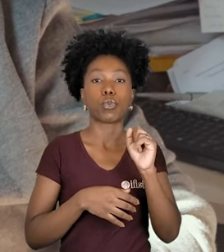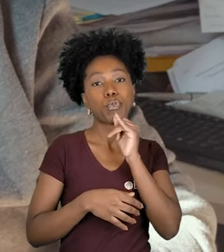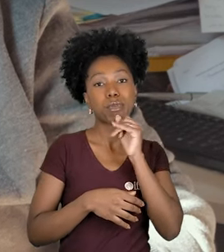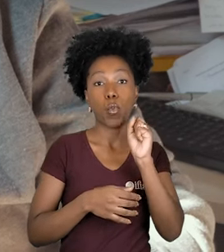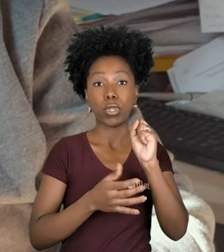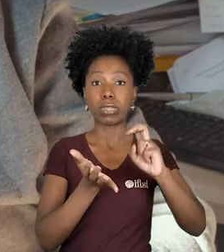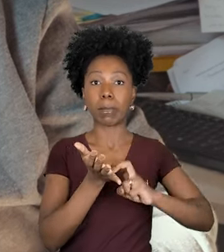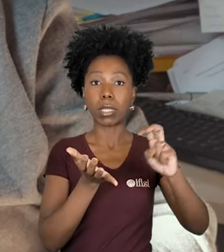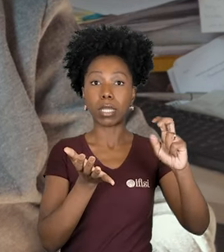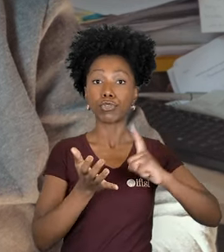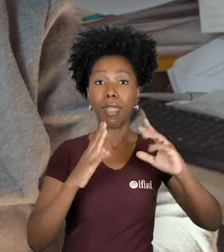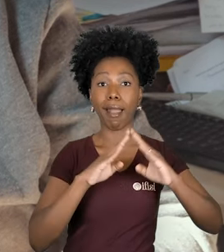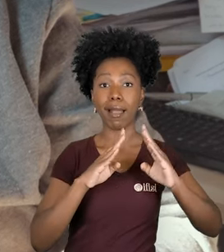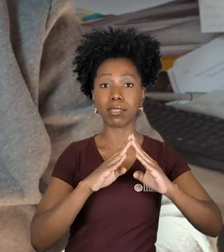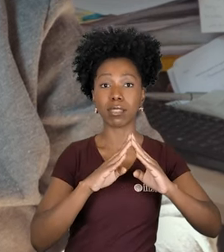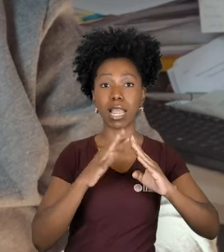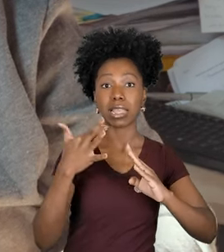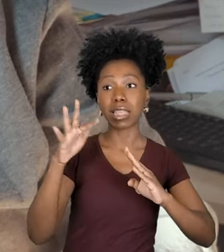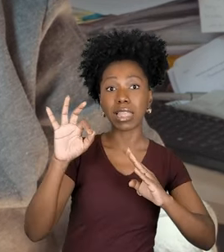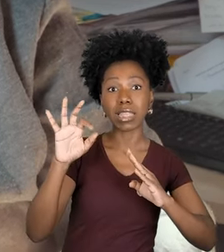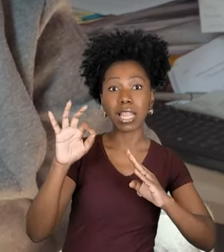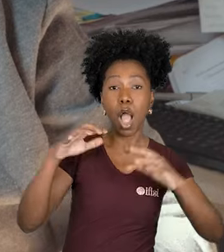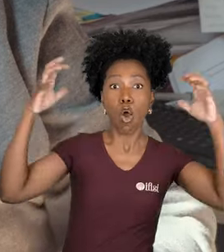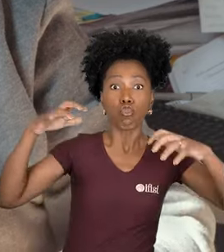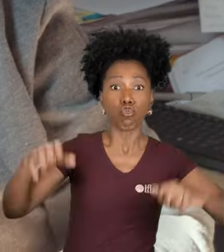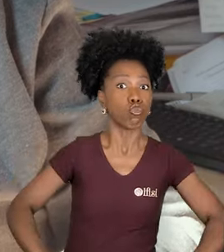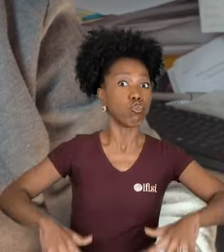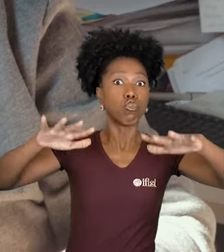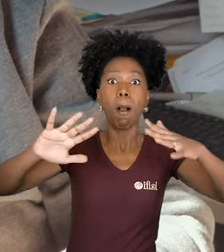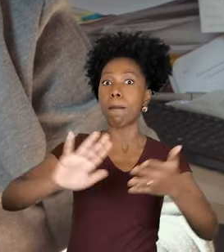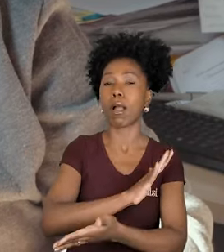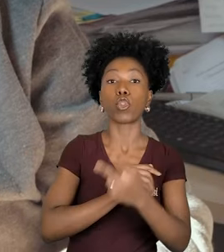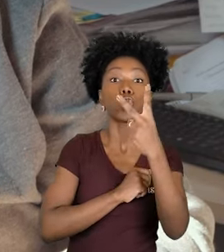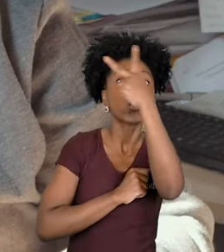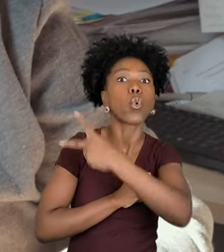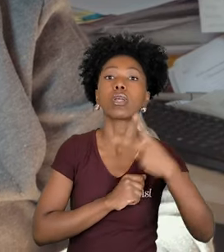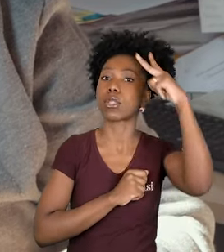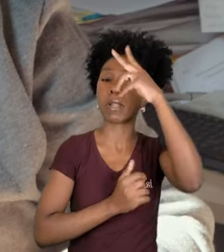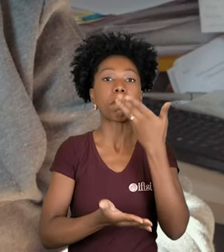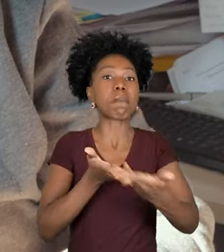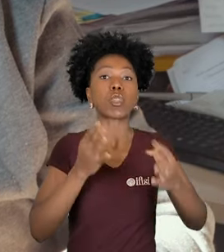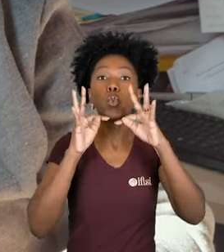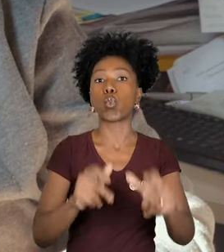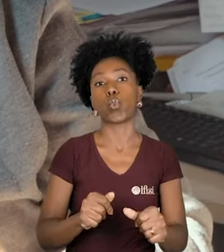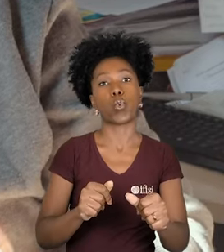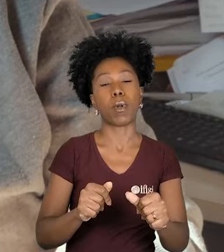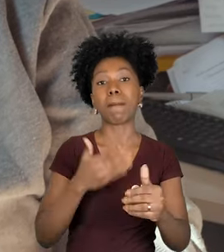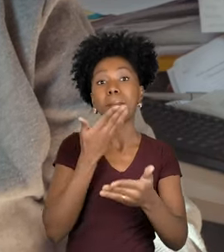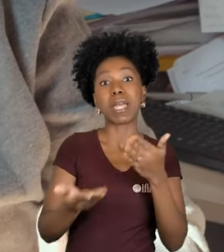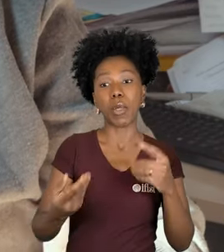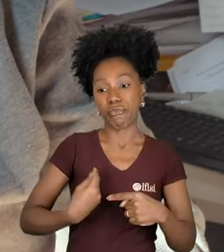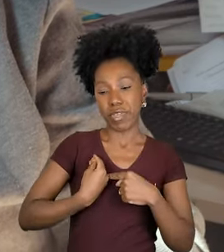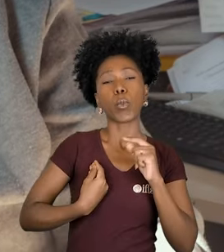tinha uma casa, às 10 horas eu não tinha mais nada. Em 2 horas a pessoa perdeu a vida.